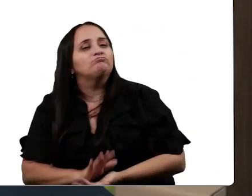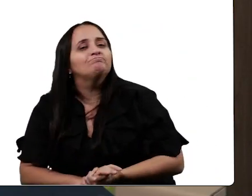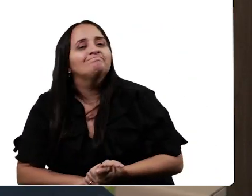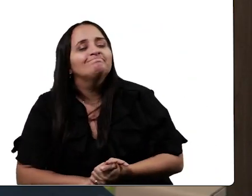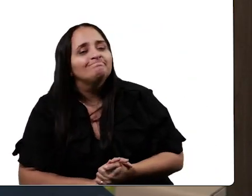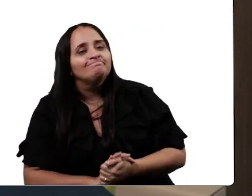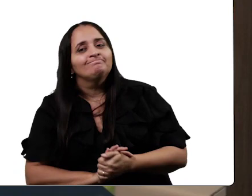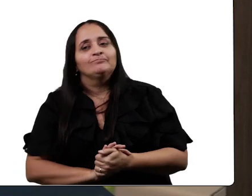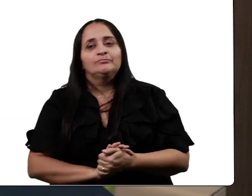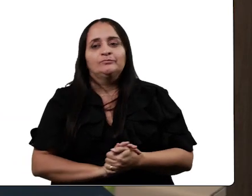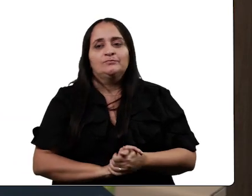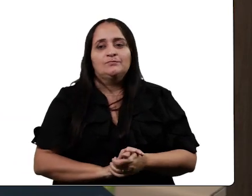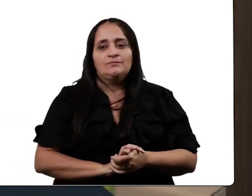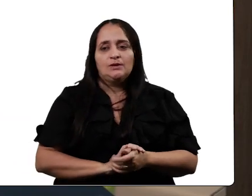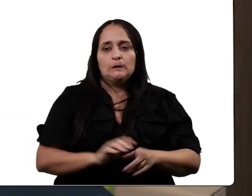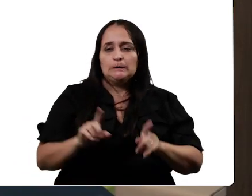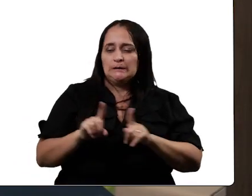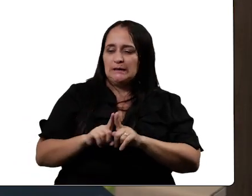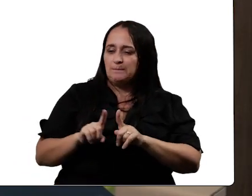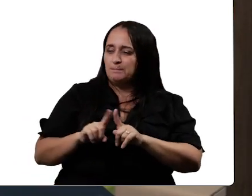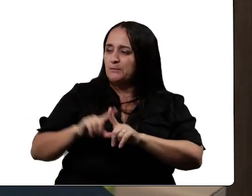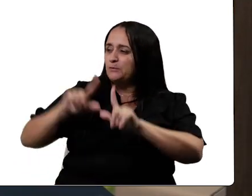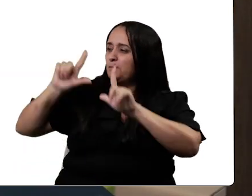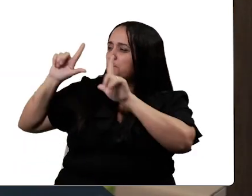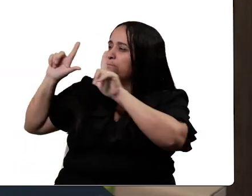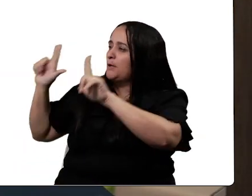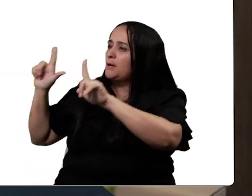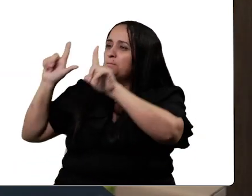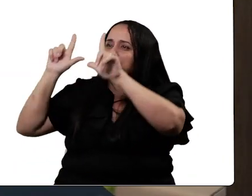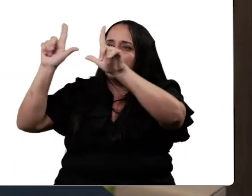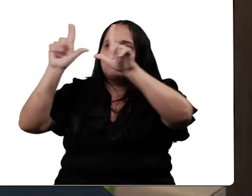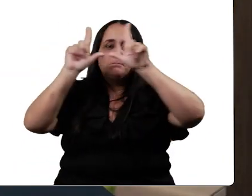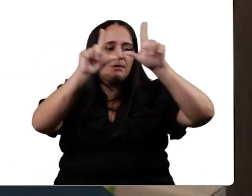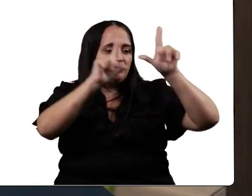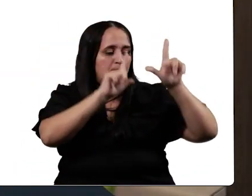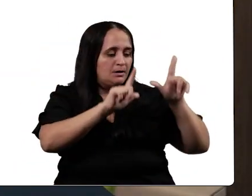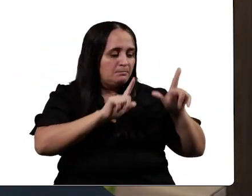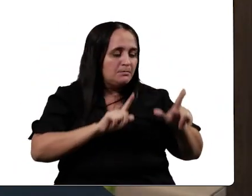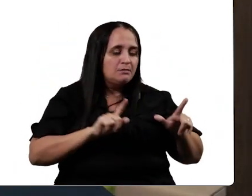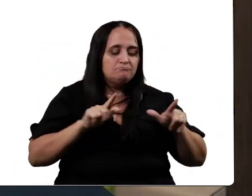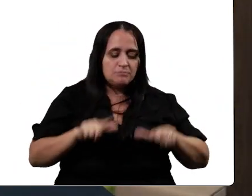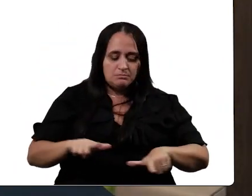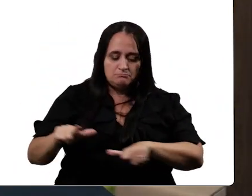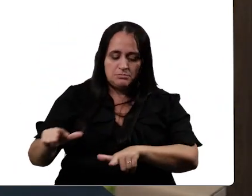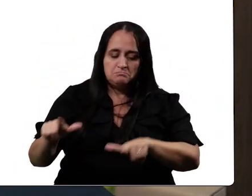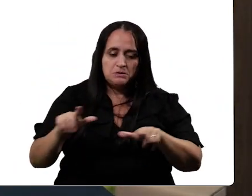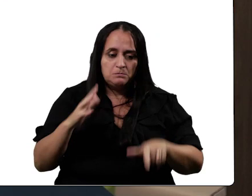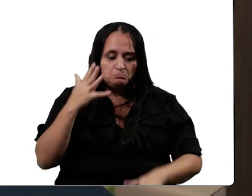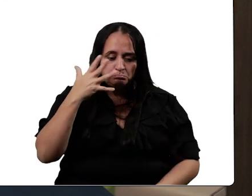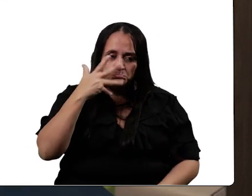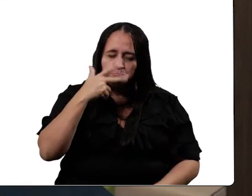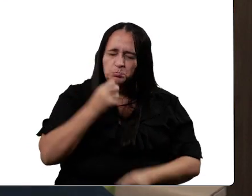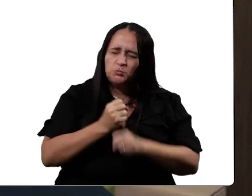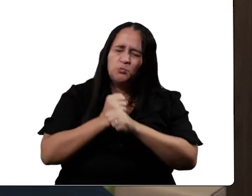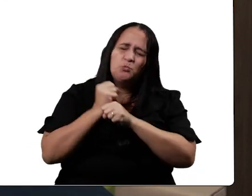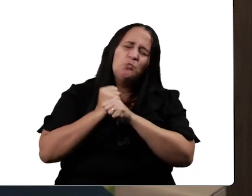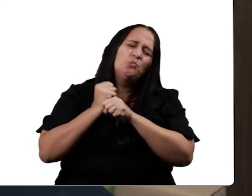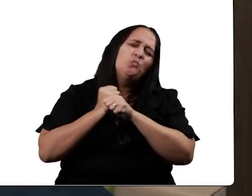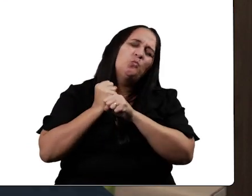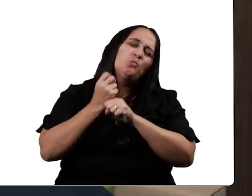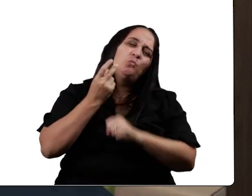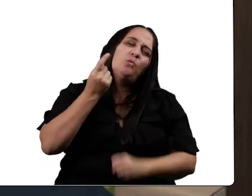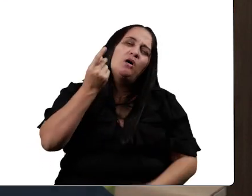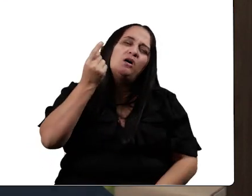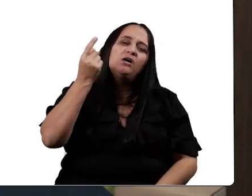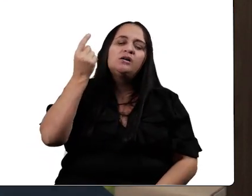São Francisco, os azulejos de lá, ó, são antiguíssimos. Conta ainda a história do período colonial,